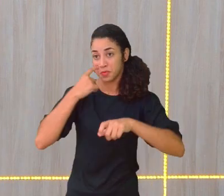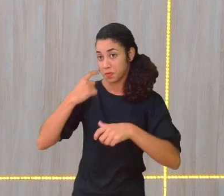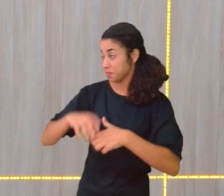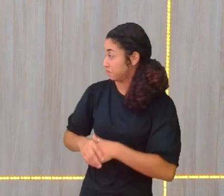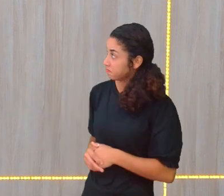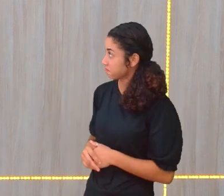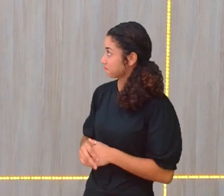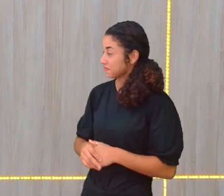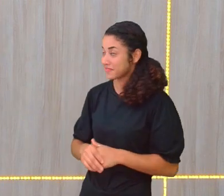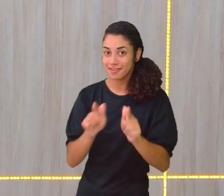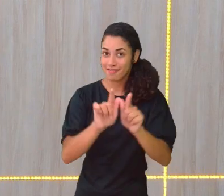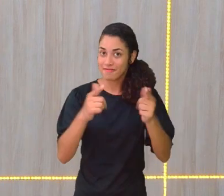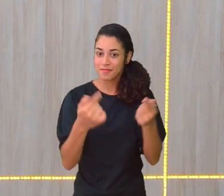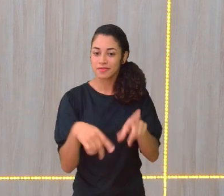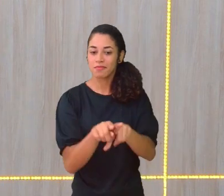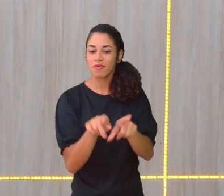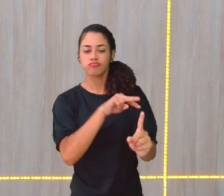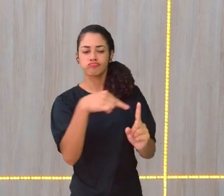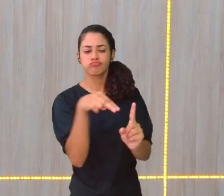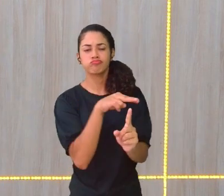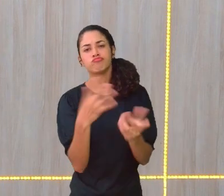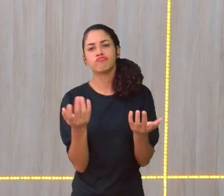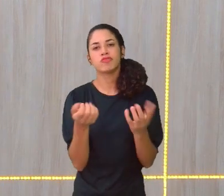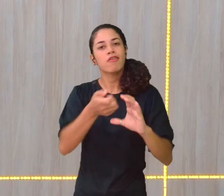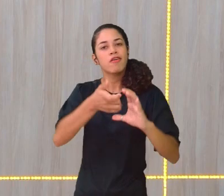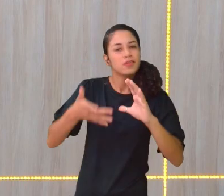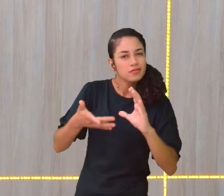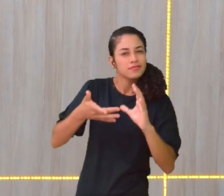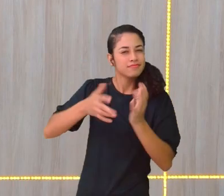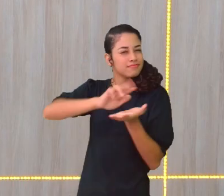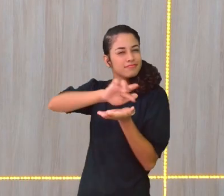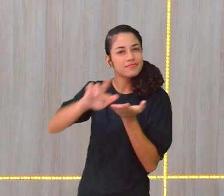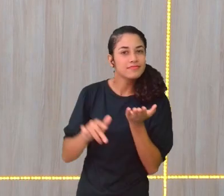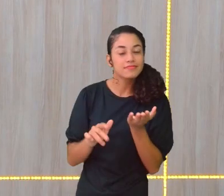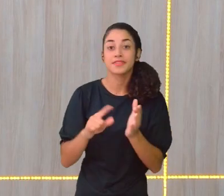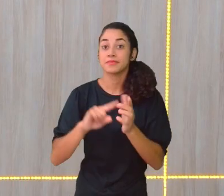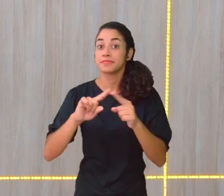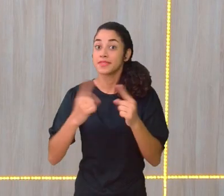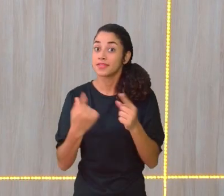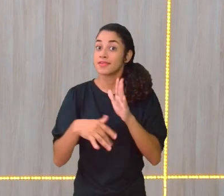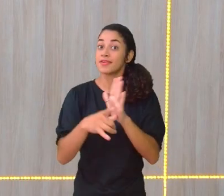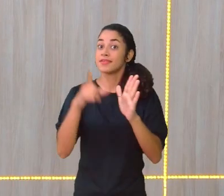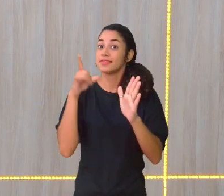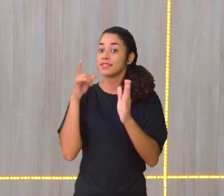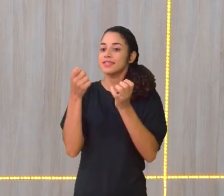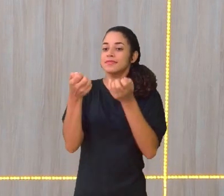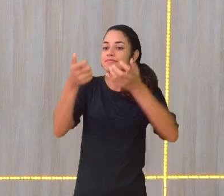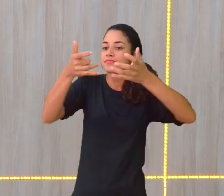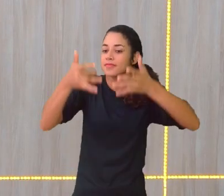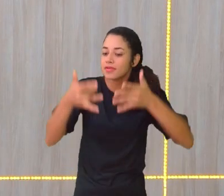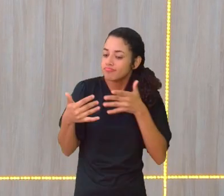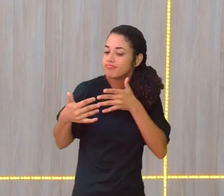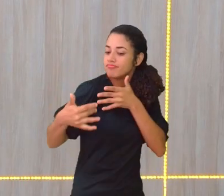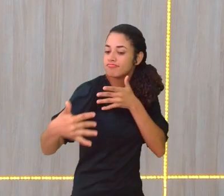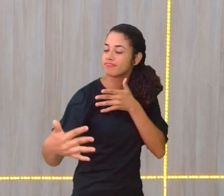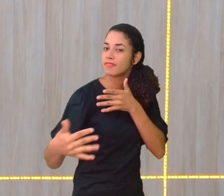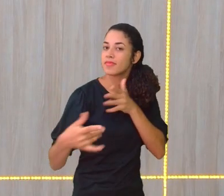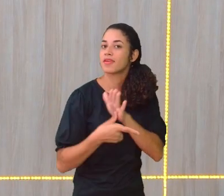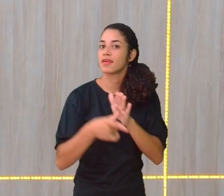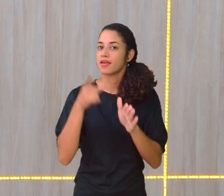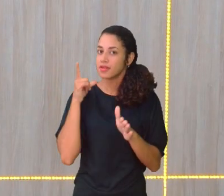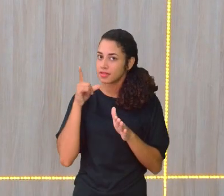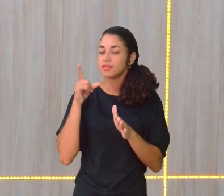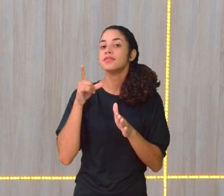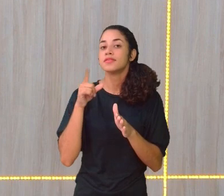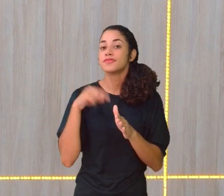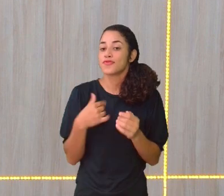sobre a gramática e suas perspectivas, mas antes de falar, entrar no conteúdo da aula,